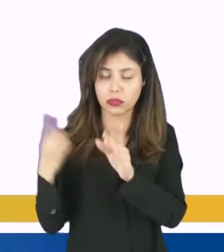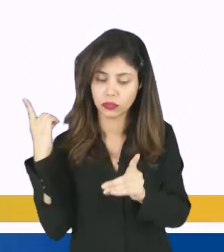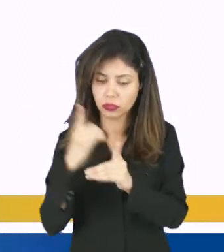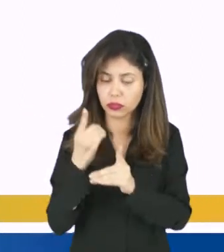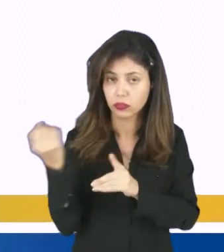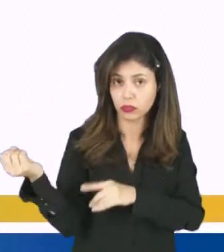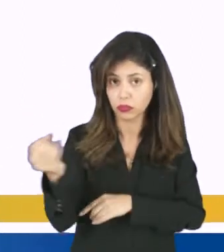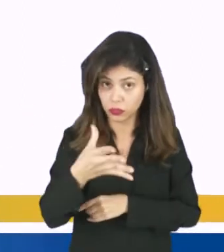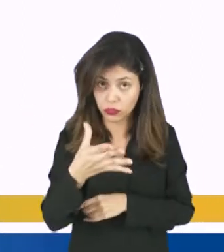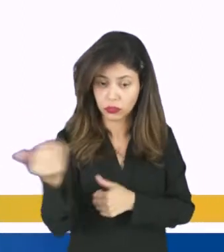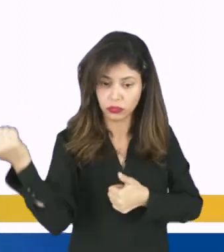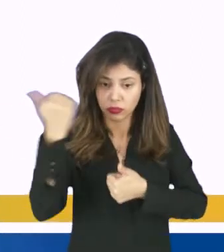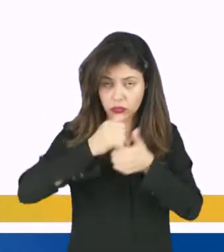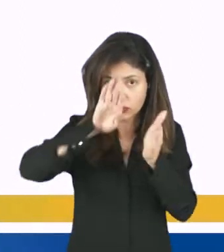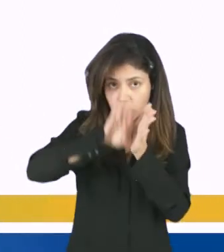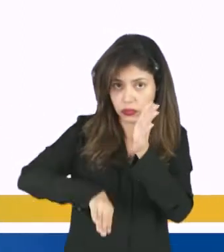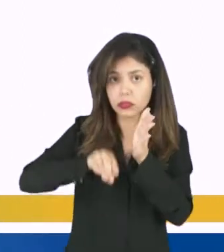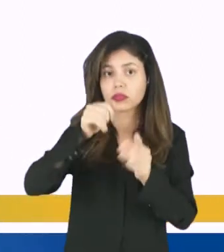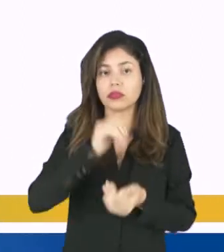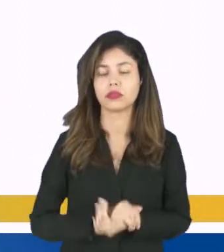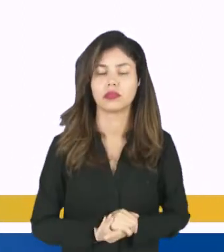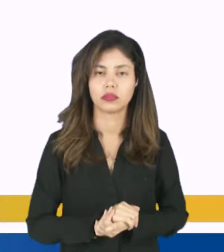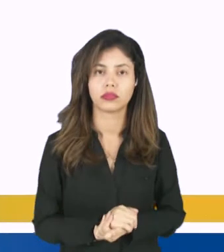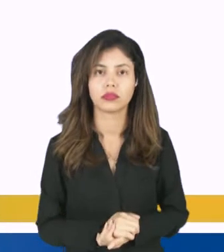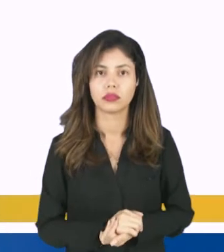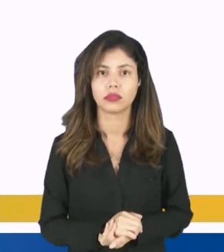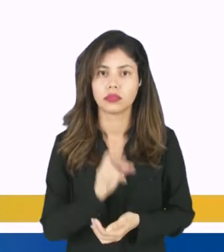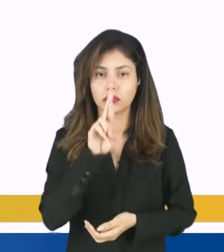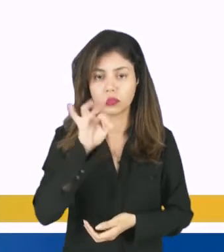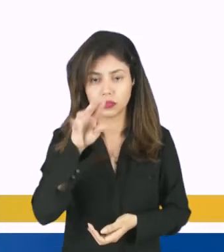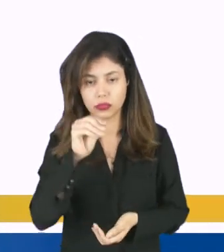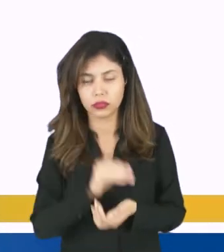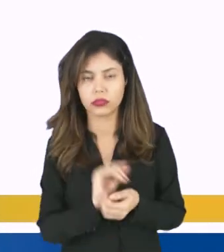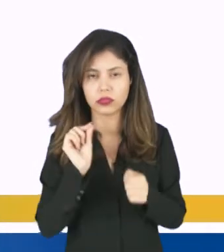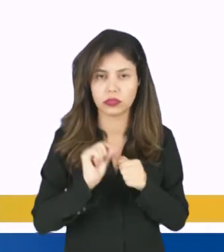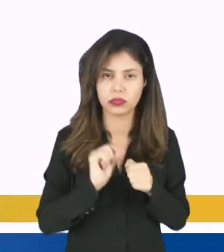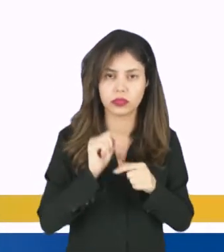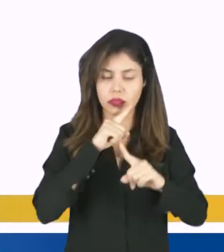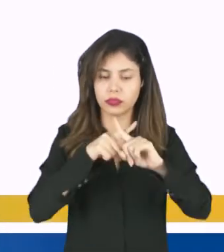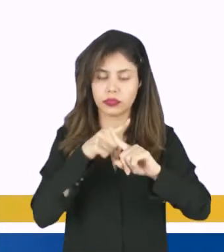o valor absoluto dessa P de 1 é igual a menos 5.